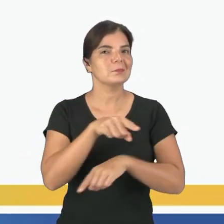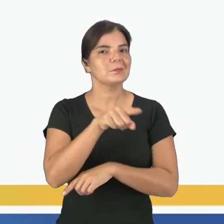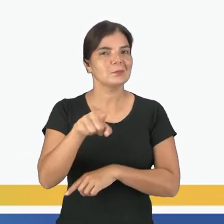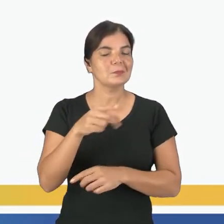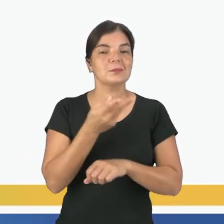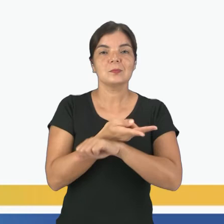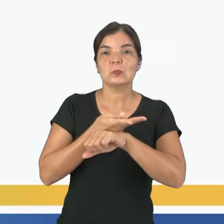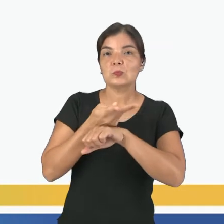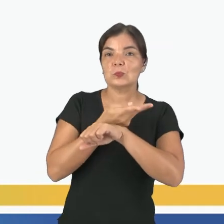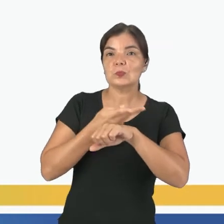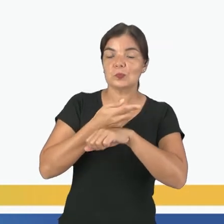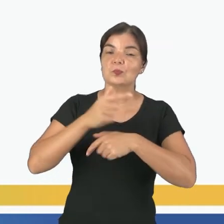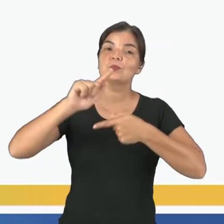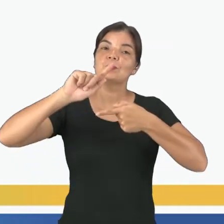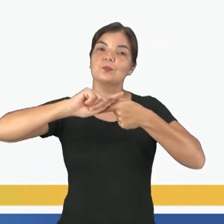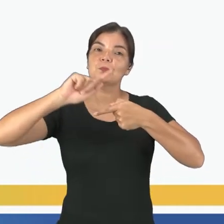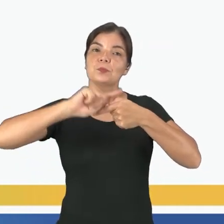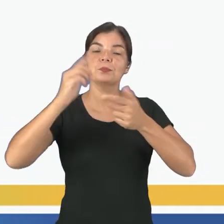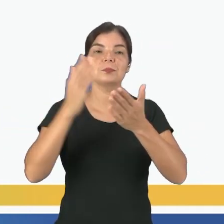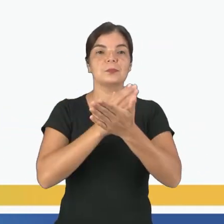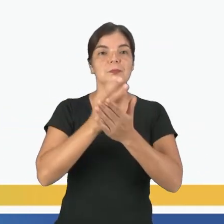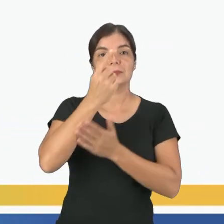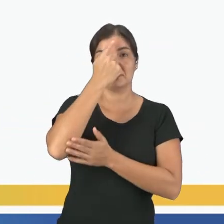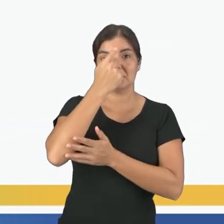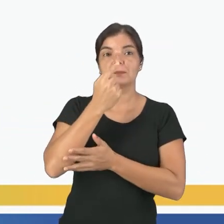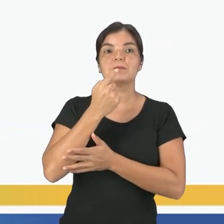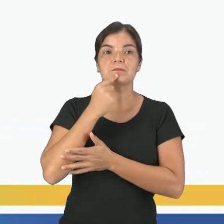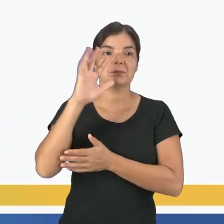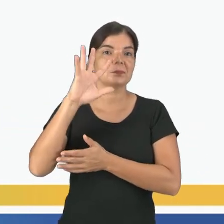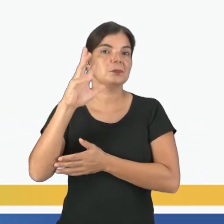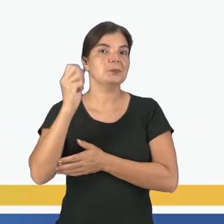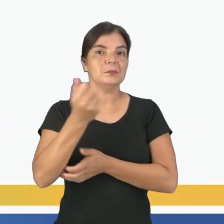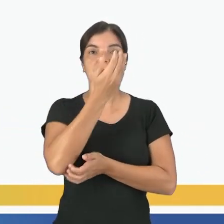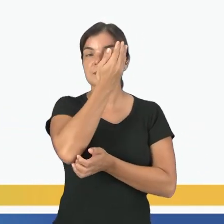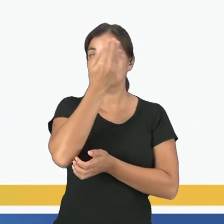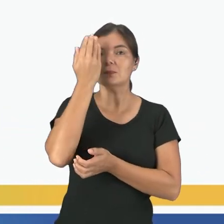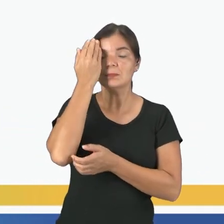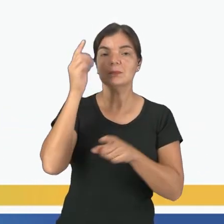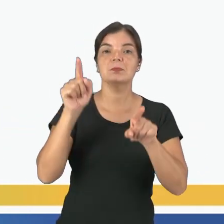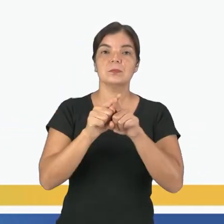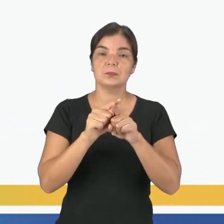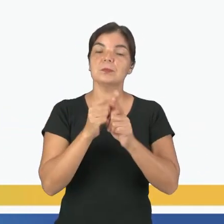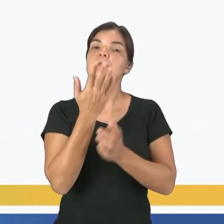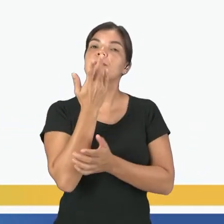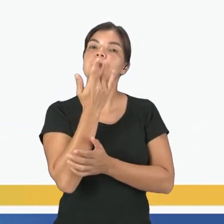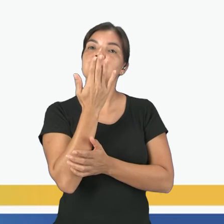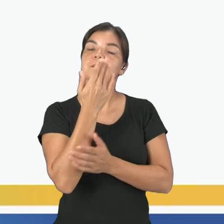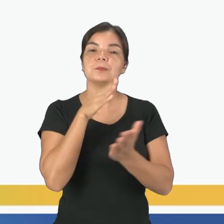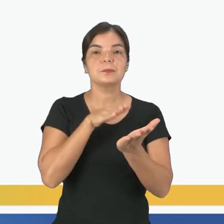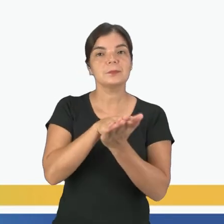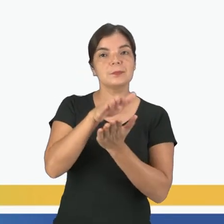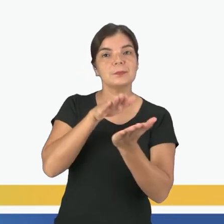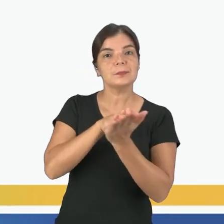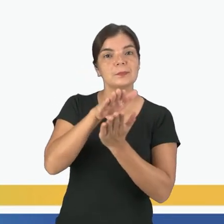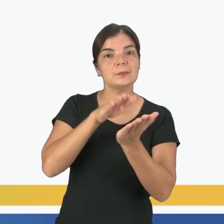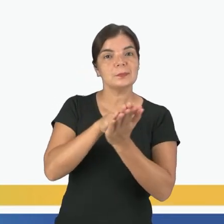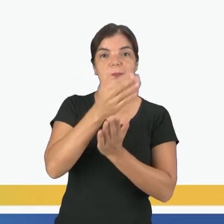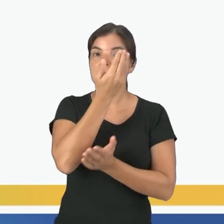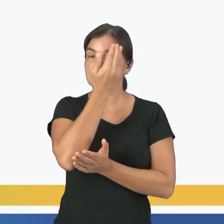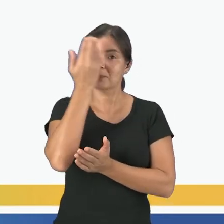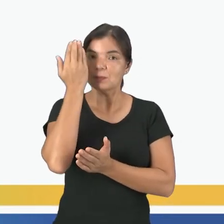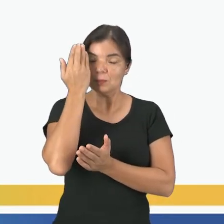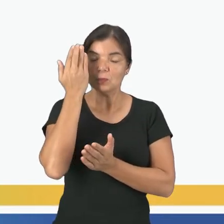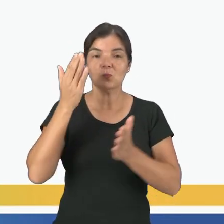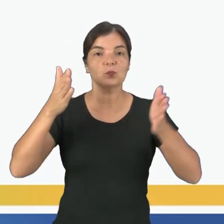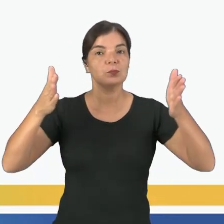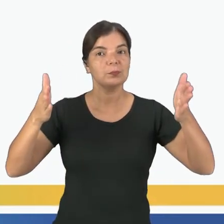desafiar a procurar no Google algumas imagens de máscaras africanas que tem para colorir. Você pode imprimir essa máscara no